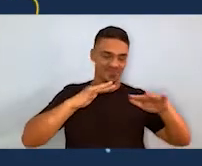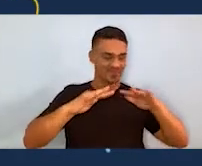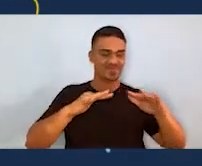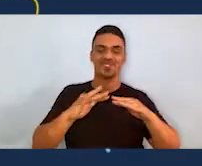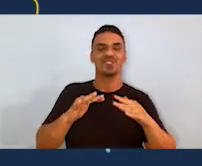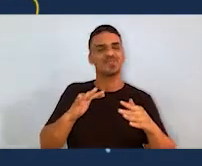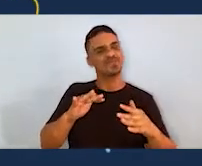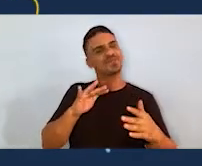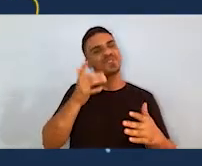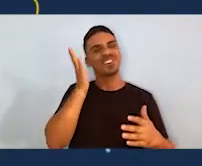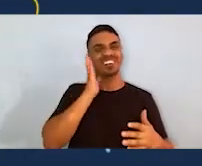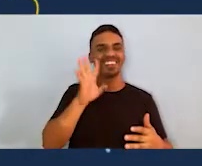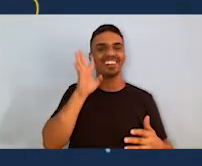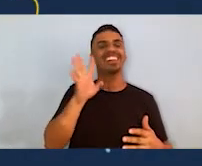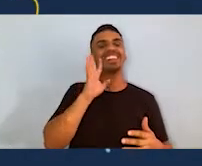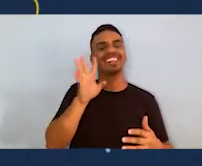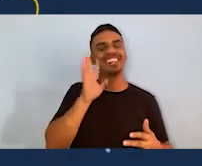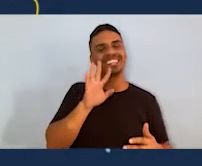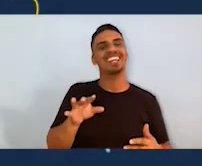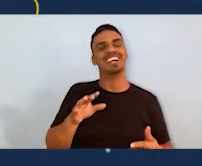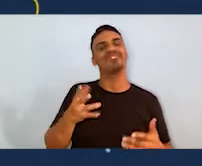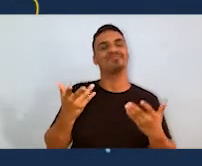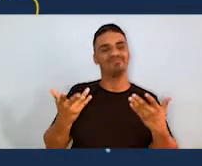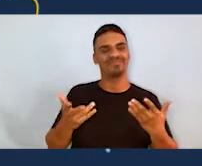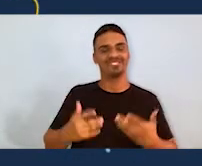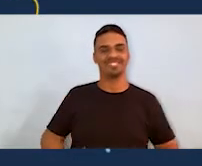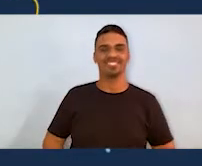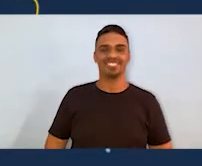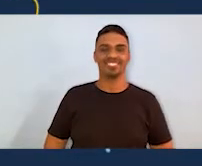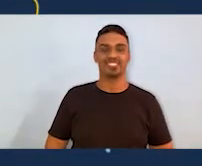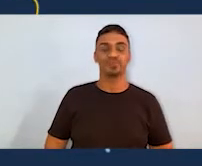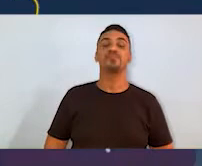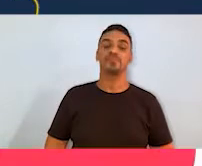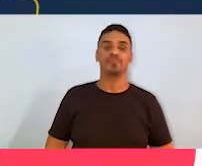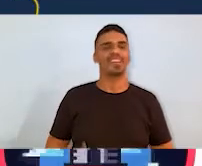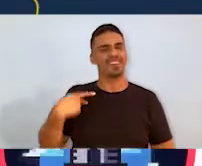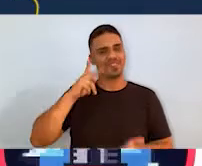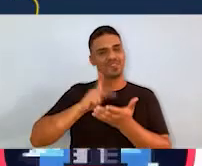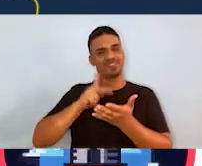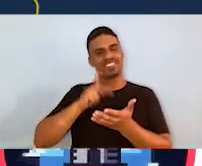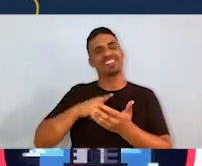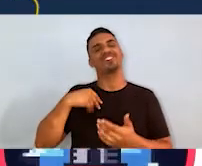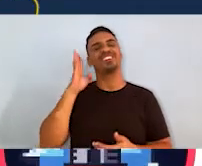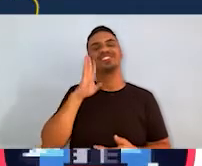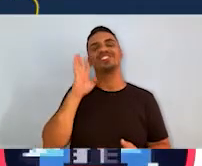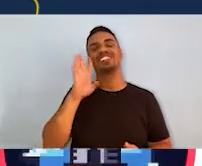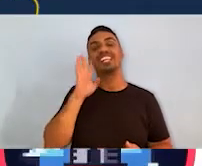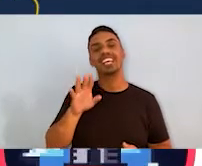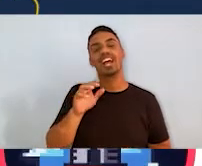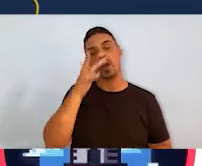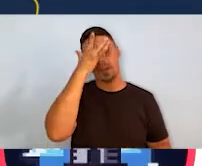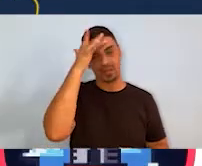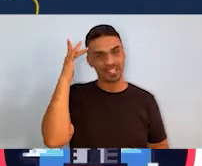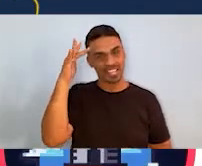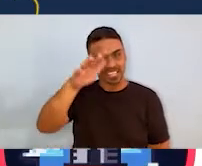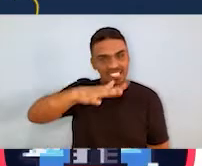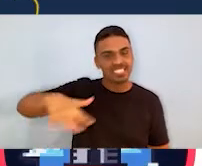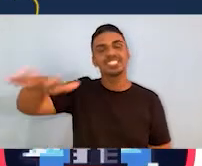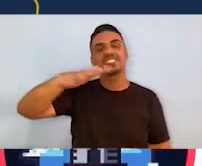ideia legal para colocar. Eu, inclusive, acho muito legal quando a